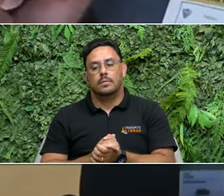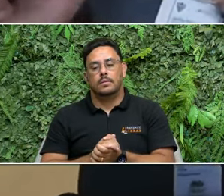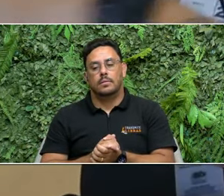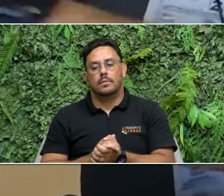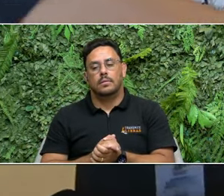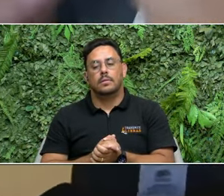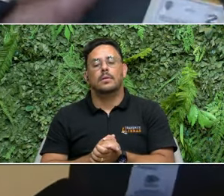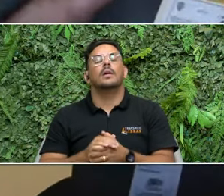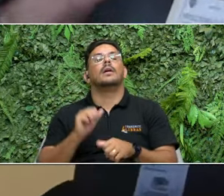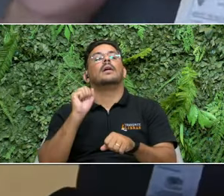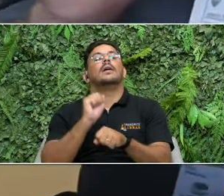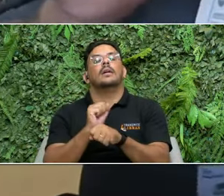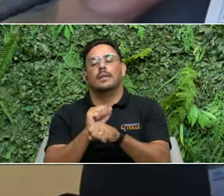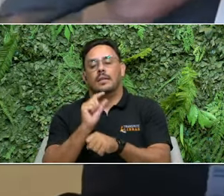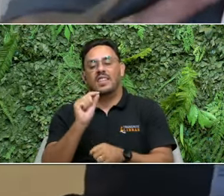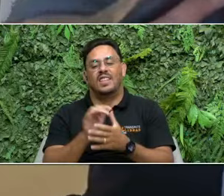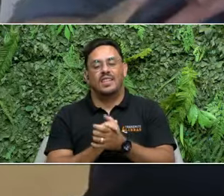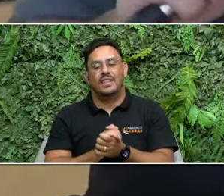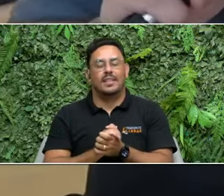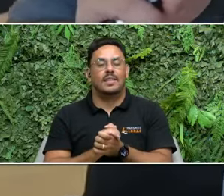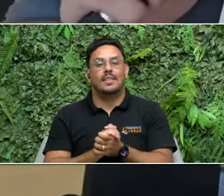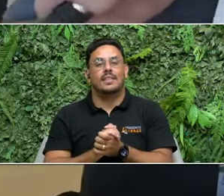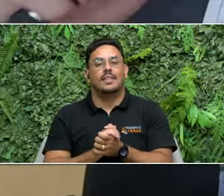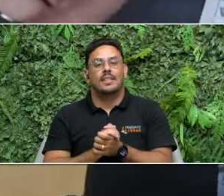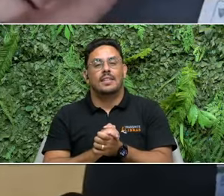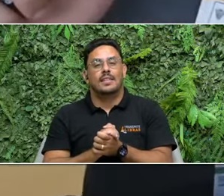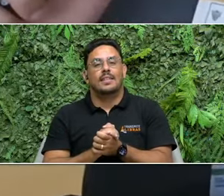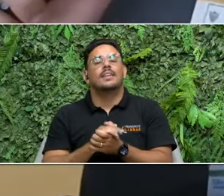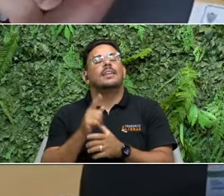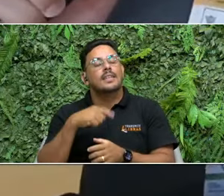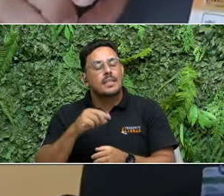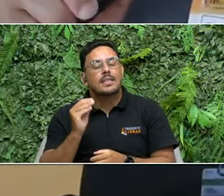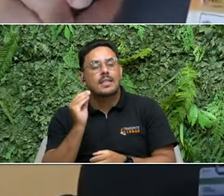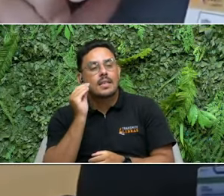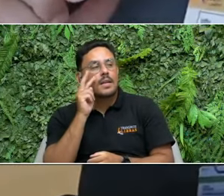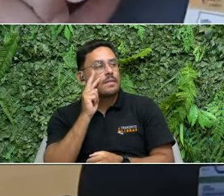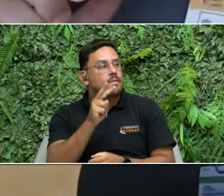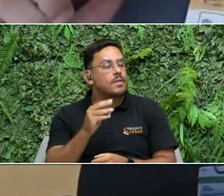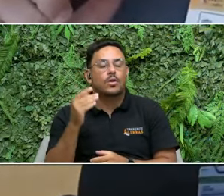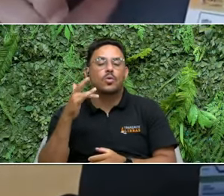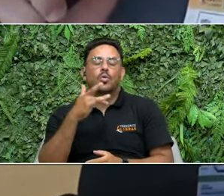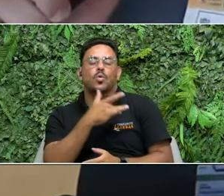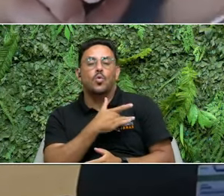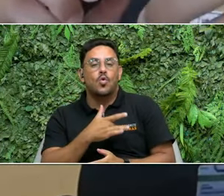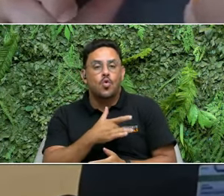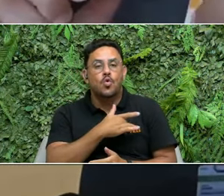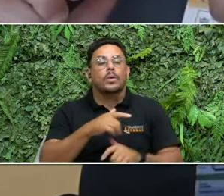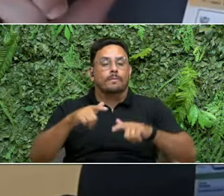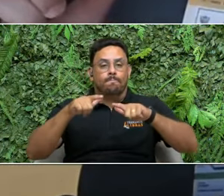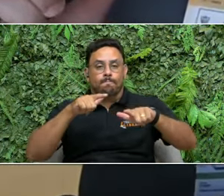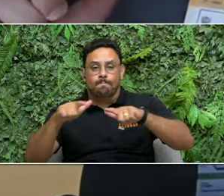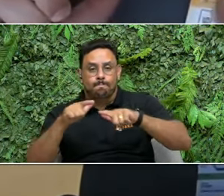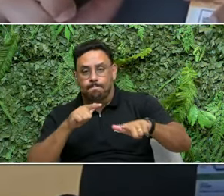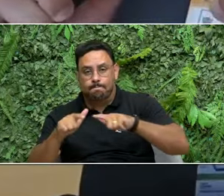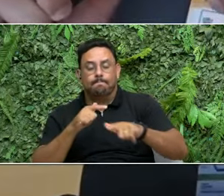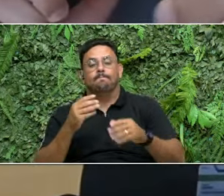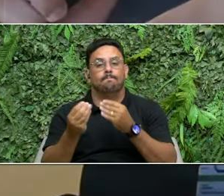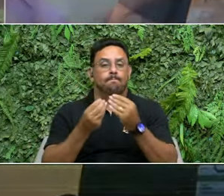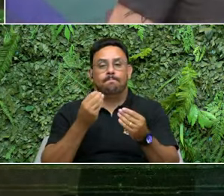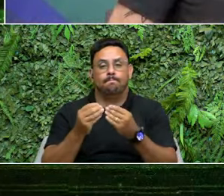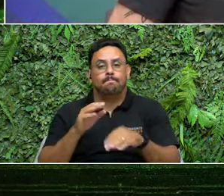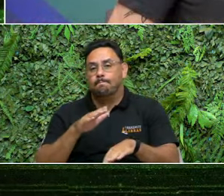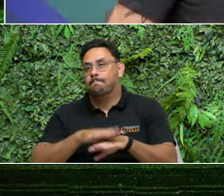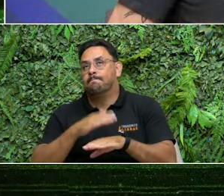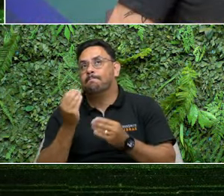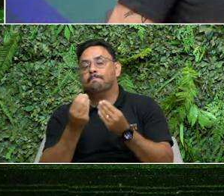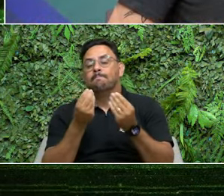pera segura a sua aí também Igor olha só S eh a gente a gente vê o Cruzeiro trabalhando né de uma maneira um pouco